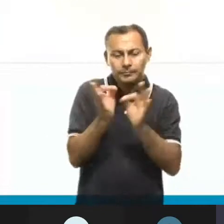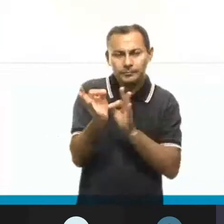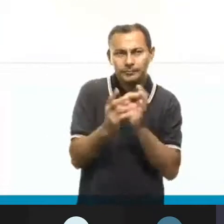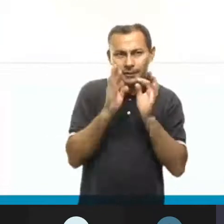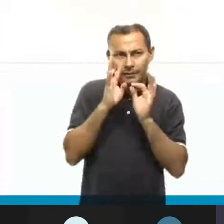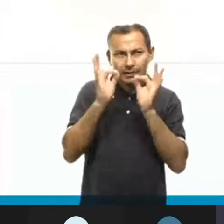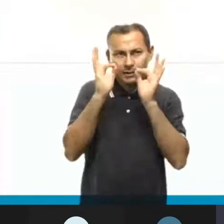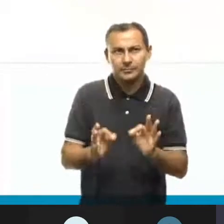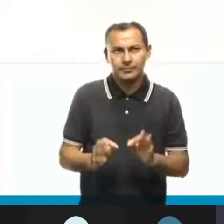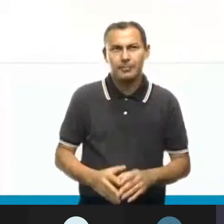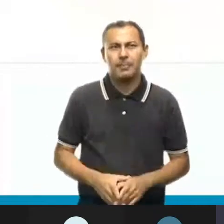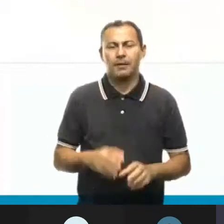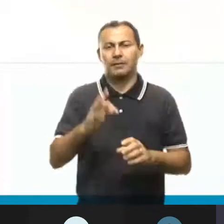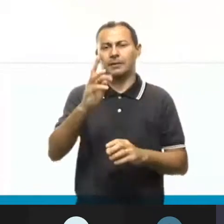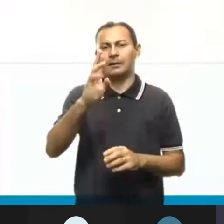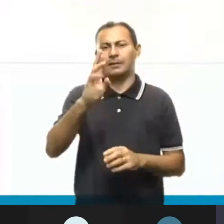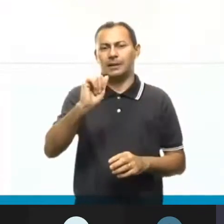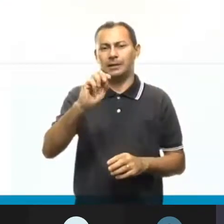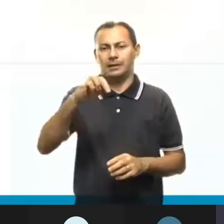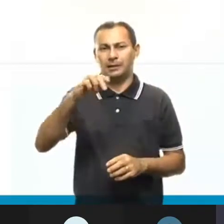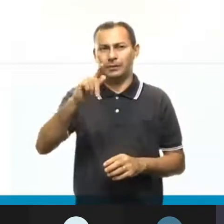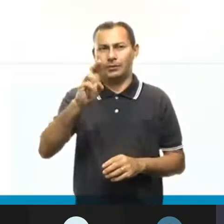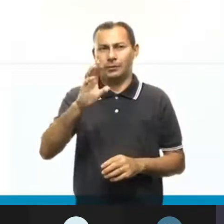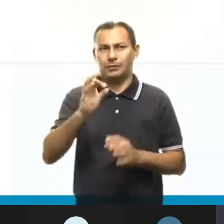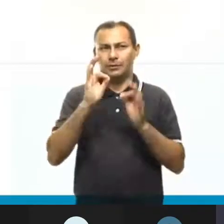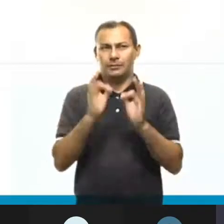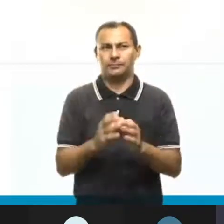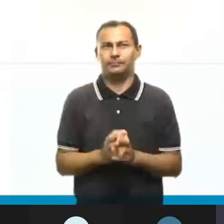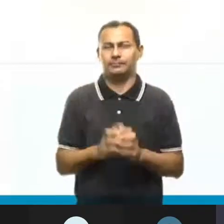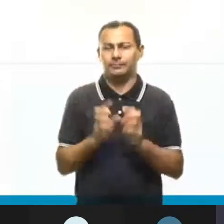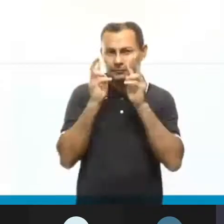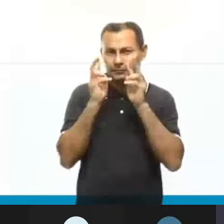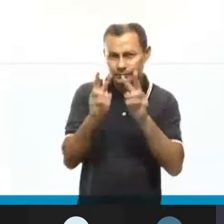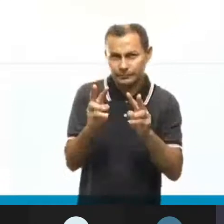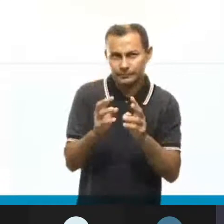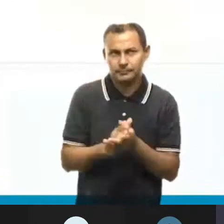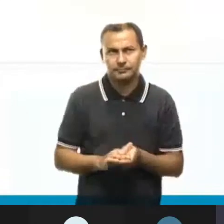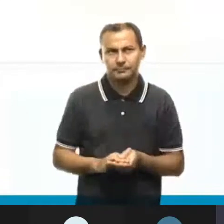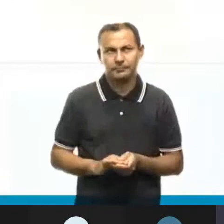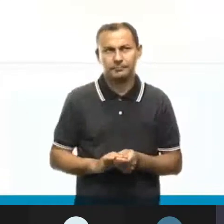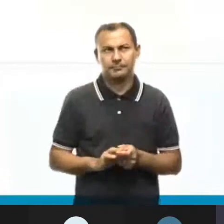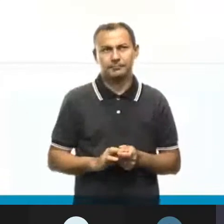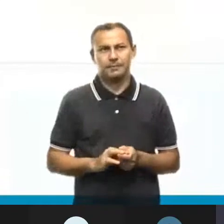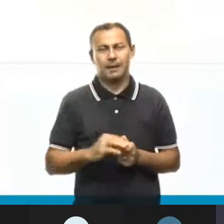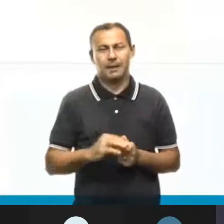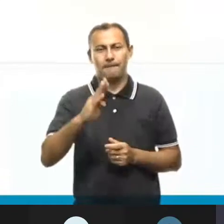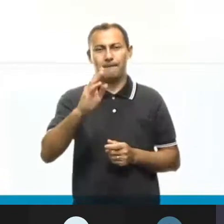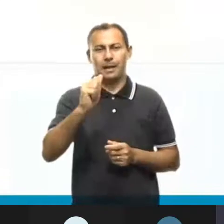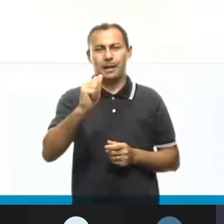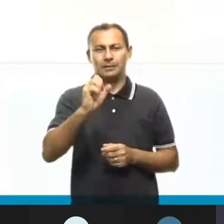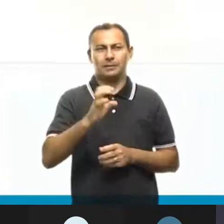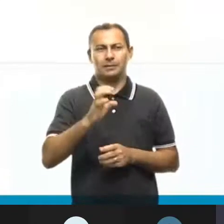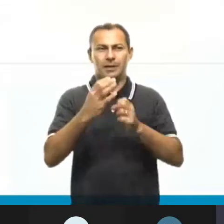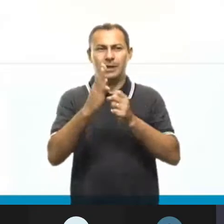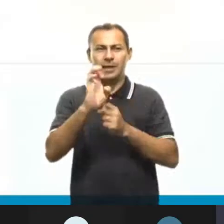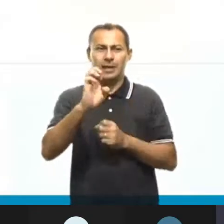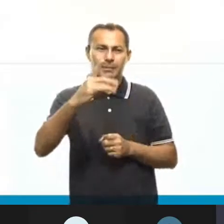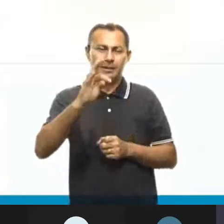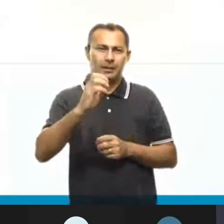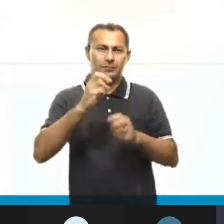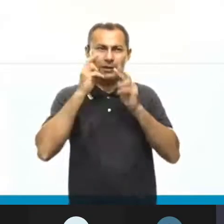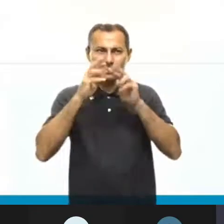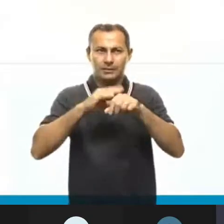esquema, ó, dá para ver certinho, ó, parece um triângulo, tá? Então, e tá bem aqui, ó, né, aqui na base desse epitélio. Por isso elas